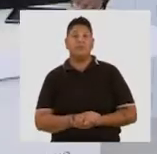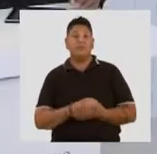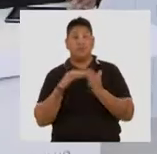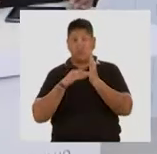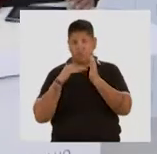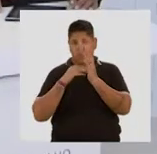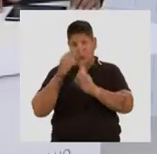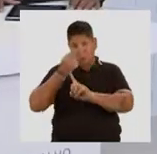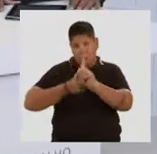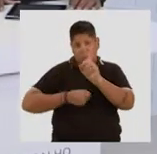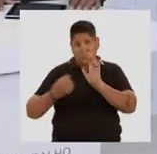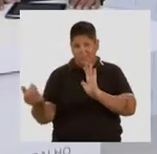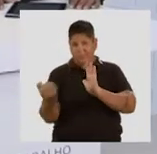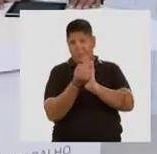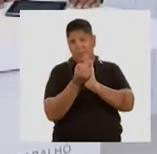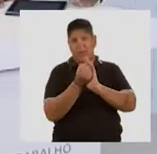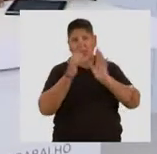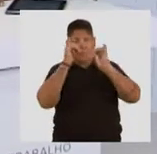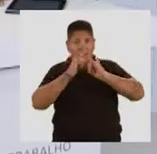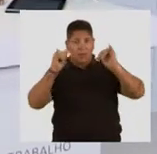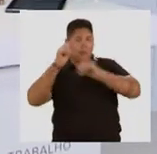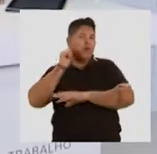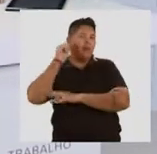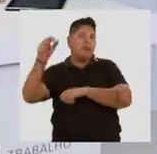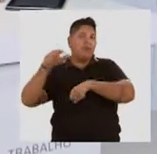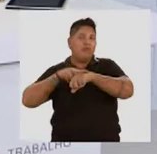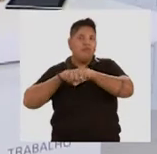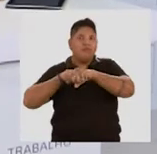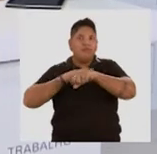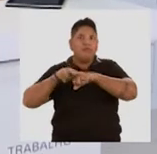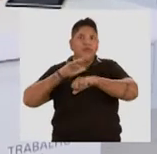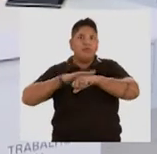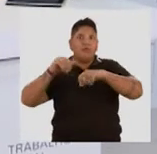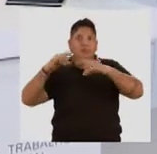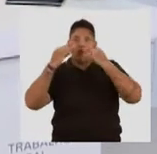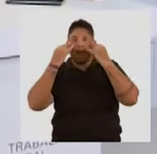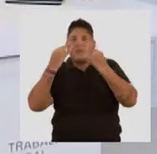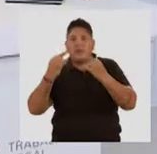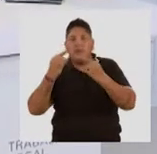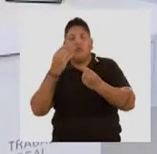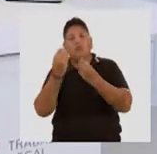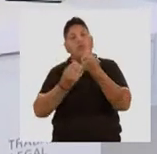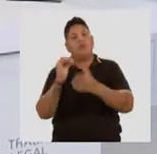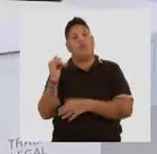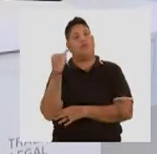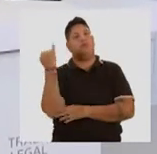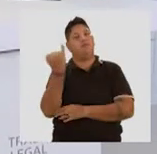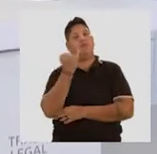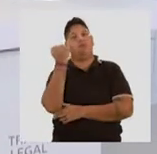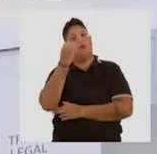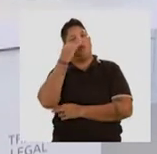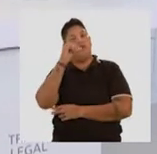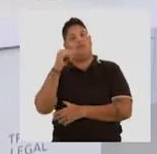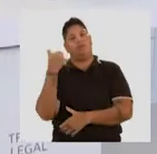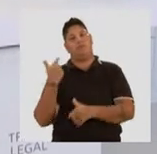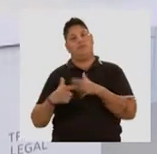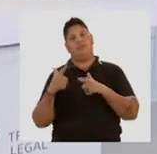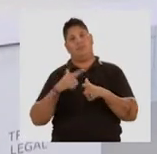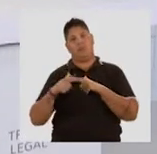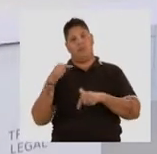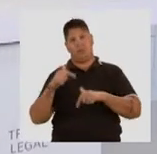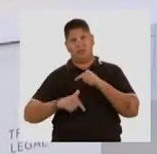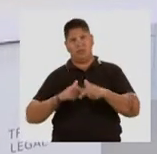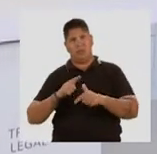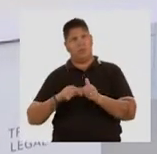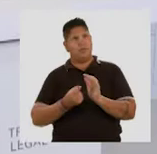www.radiompt.com.br. O último mês foi marcado pela campanha Abril Verde, que busca chamar a atenção para a importância da prevenção de acidentes de